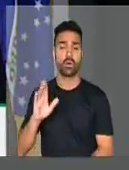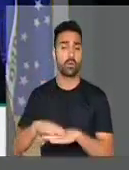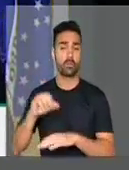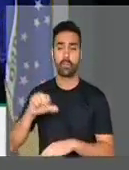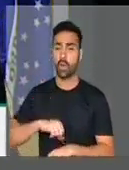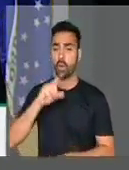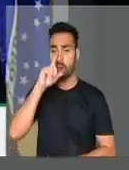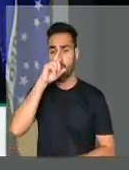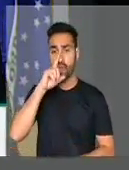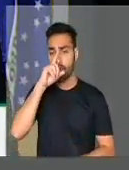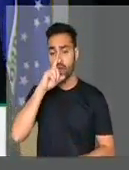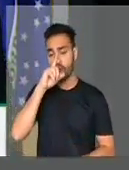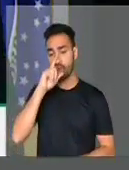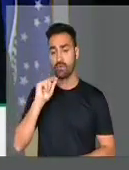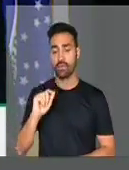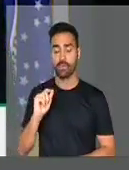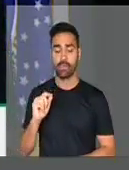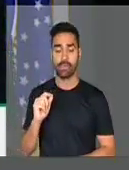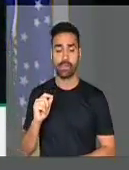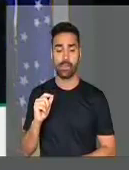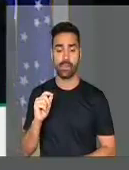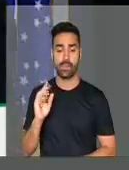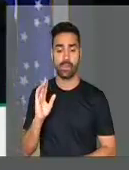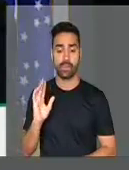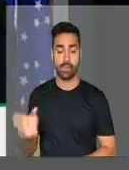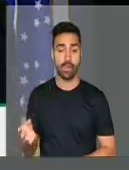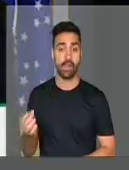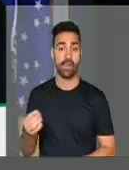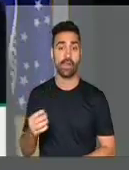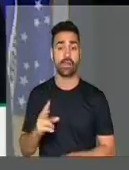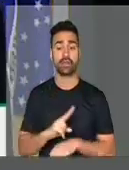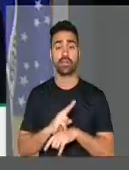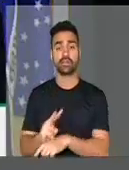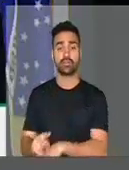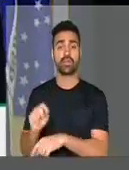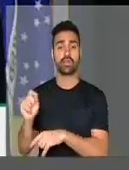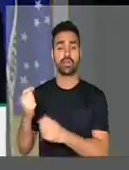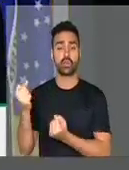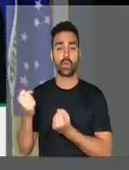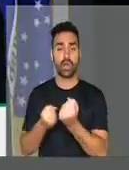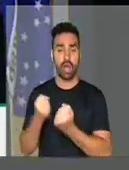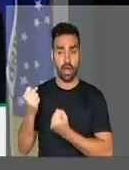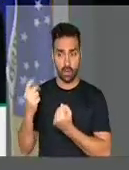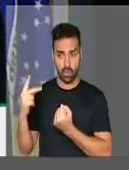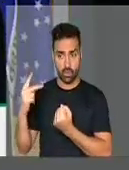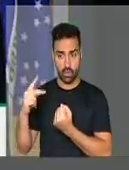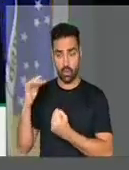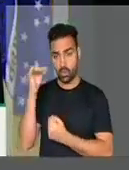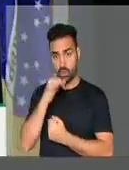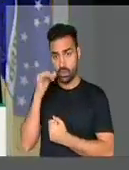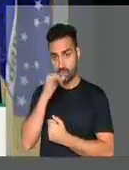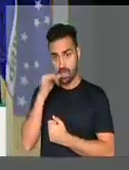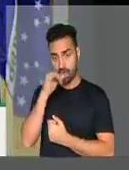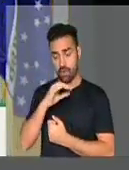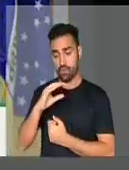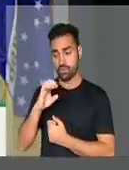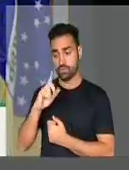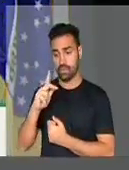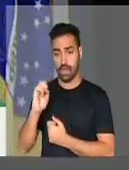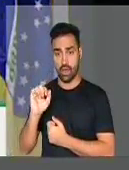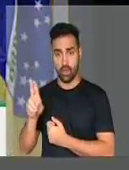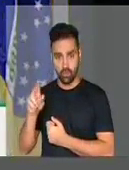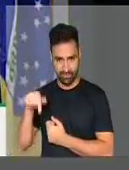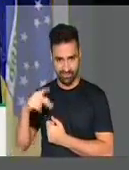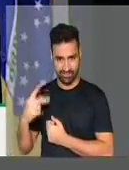o mais grave é que colocaram que foi transferido um veículo para este órgão, para esta instituição, e